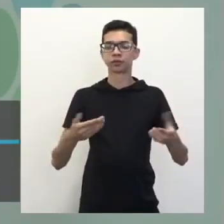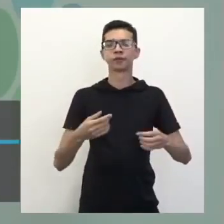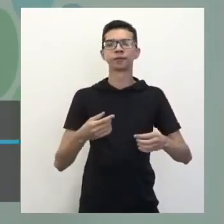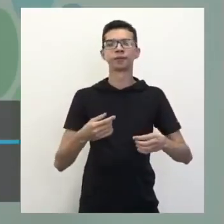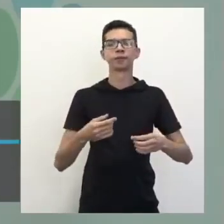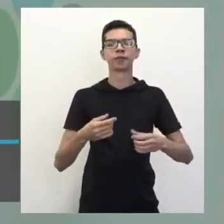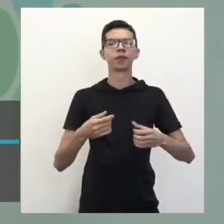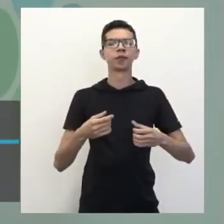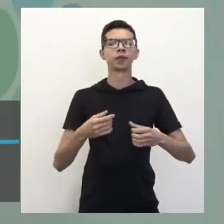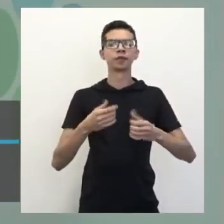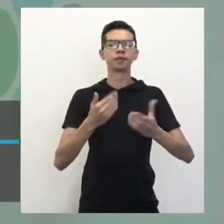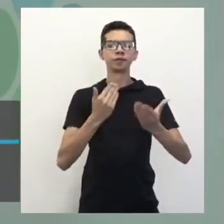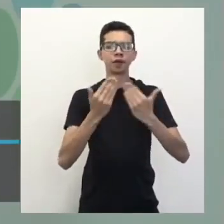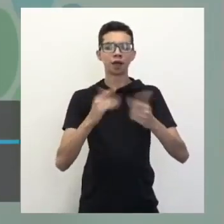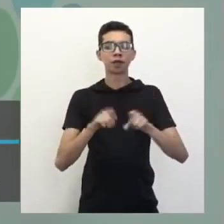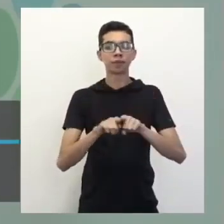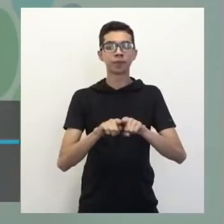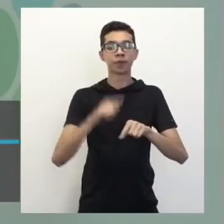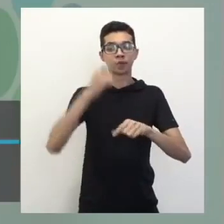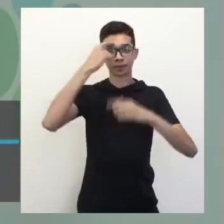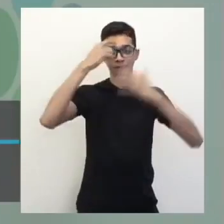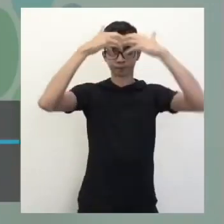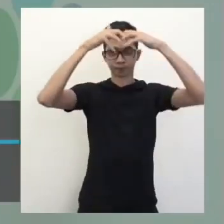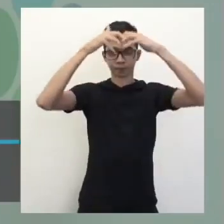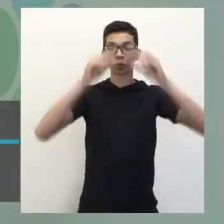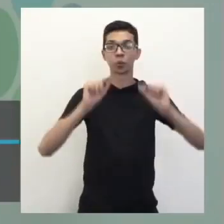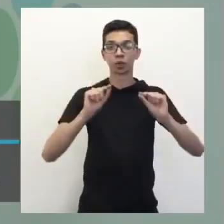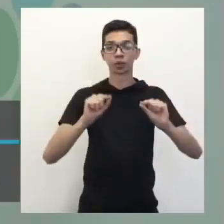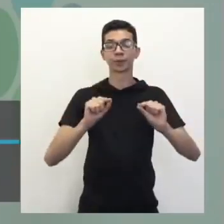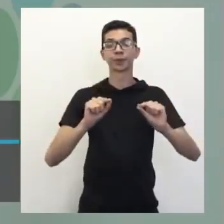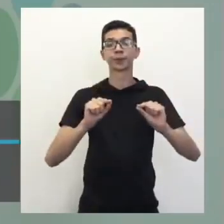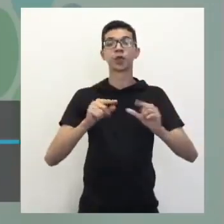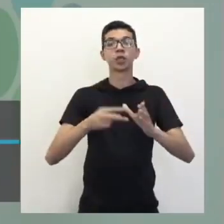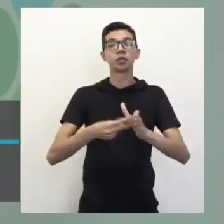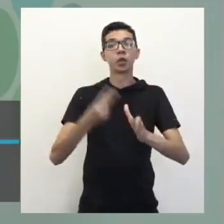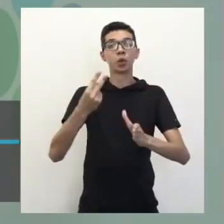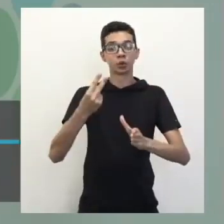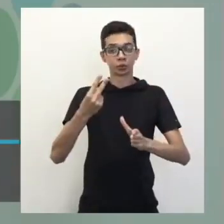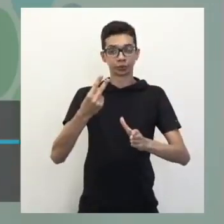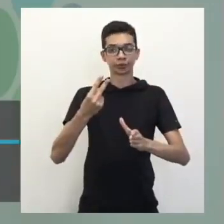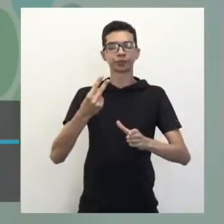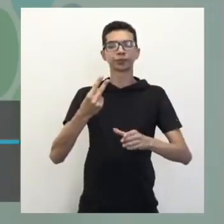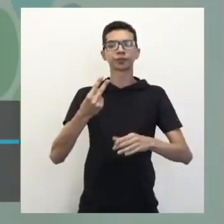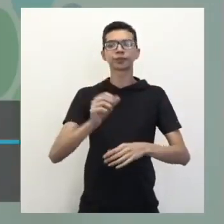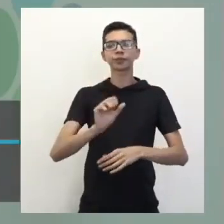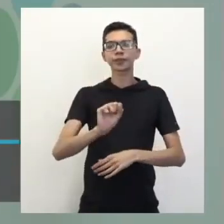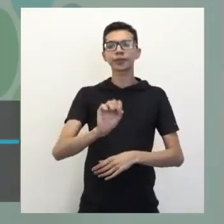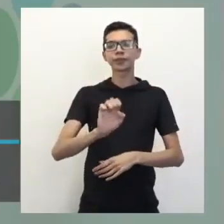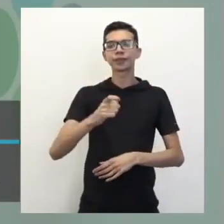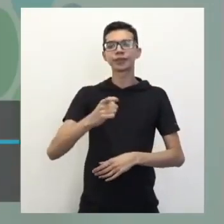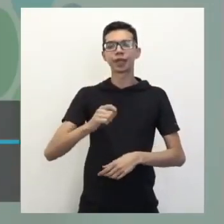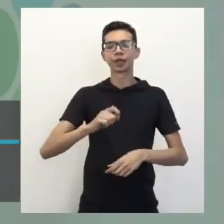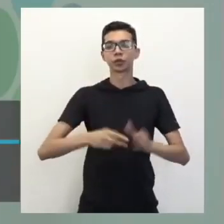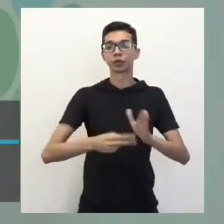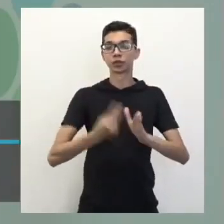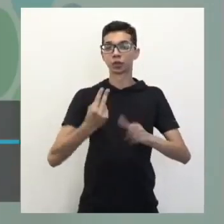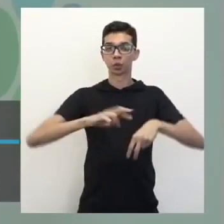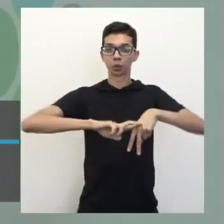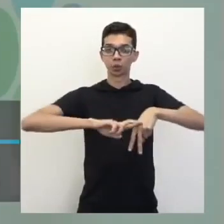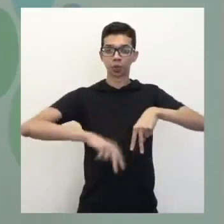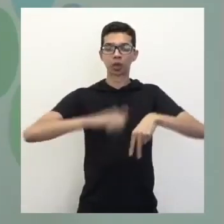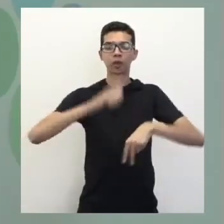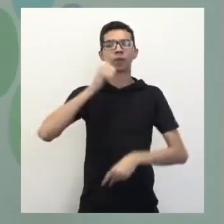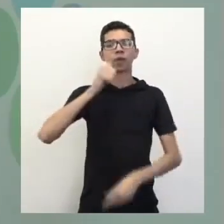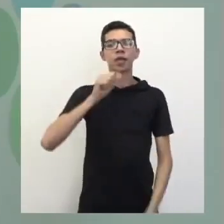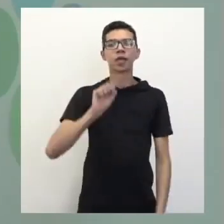gente, sobre uma obra chamada O Segundo Sexo. Essa obra ela foi escrita em 1949 pela Simone de Beauvoir,